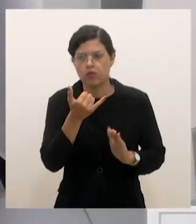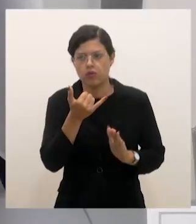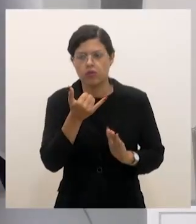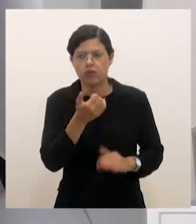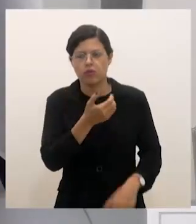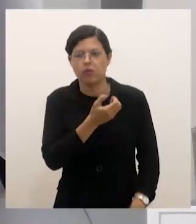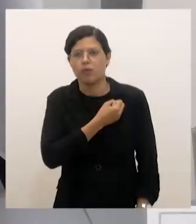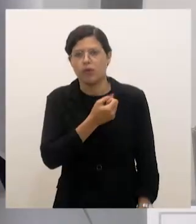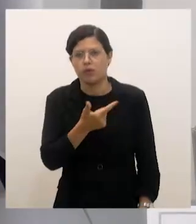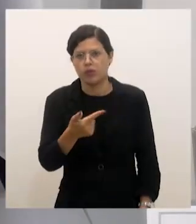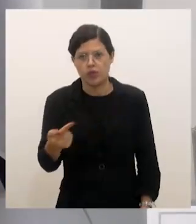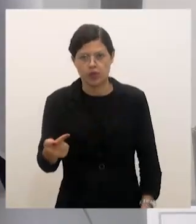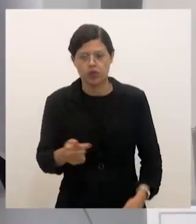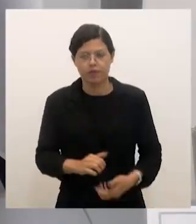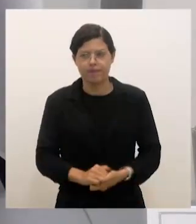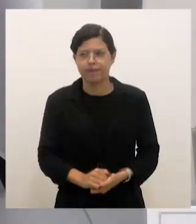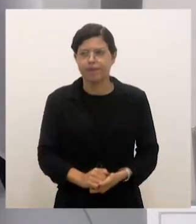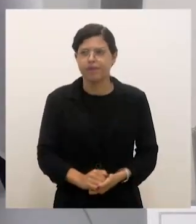27.